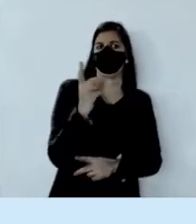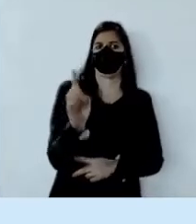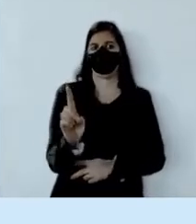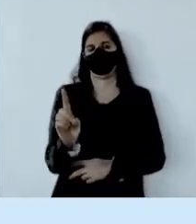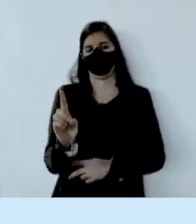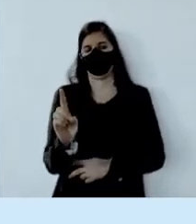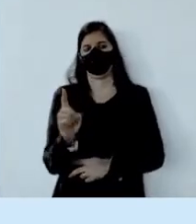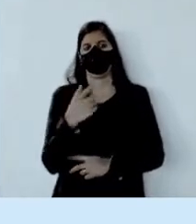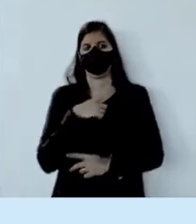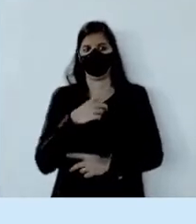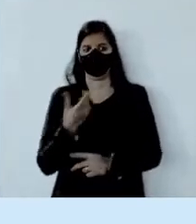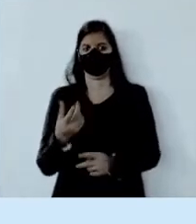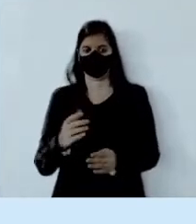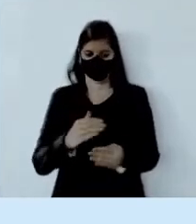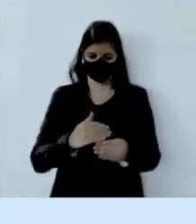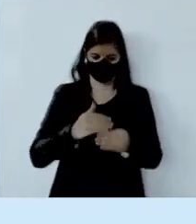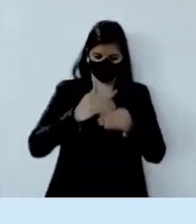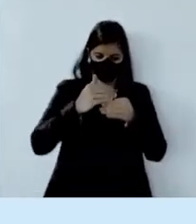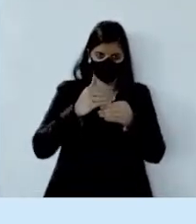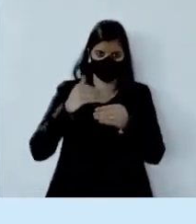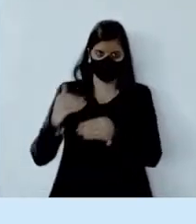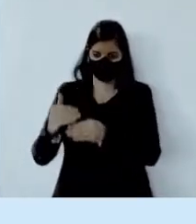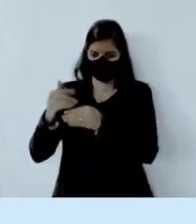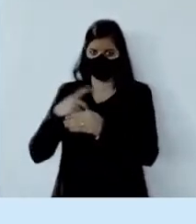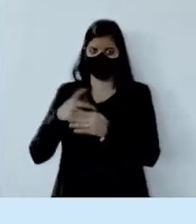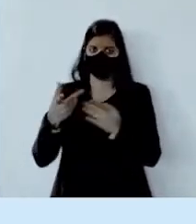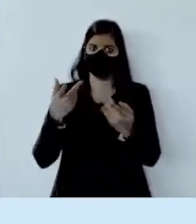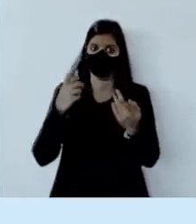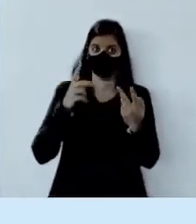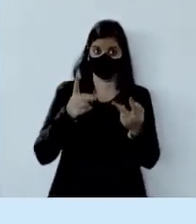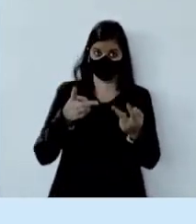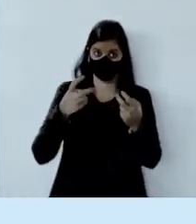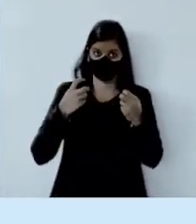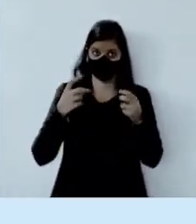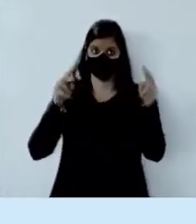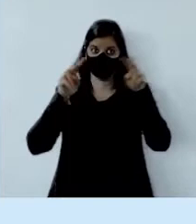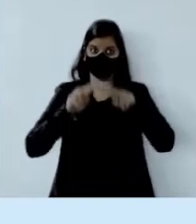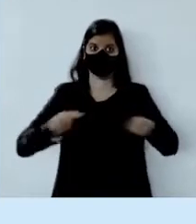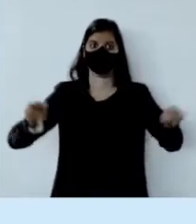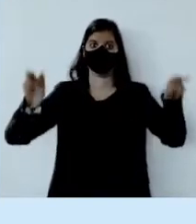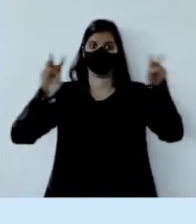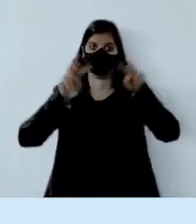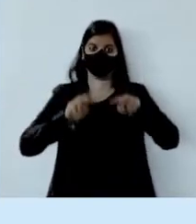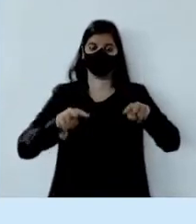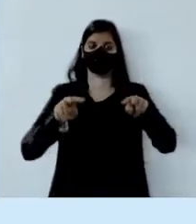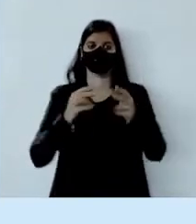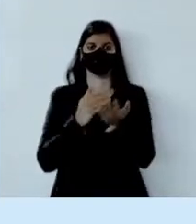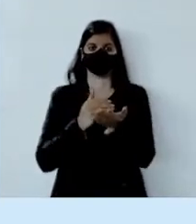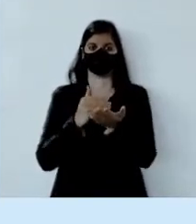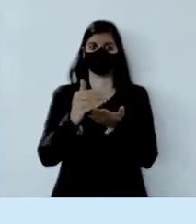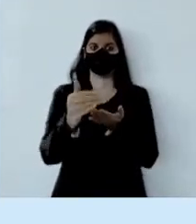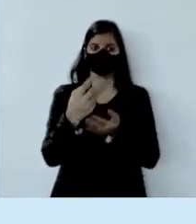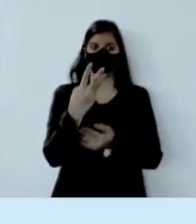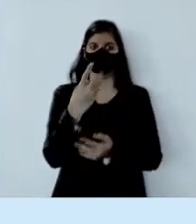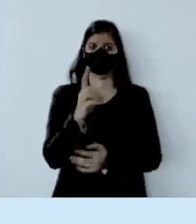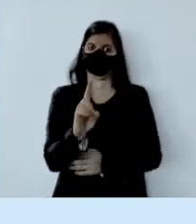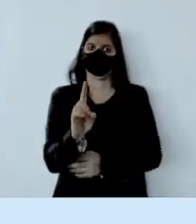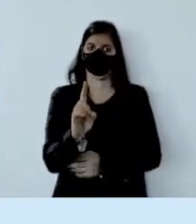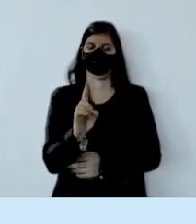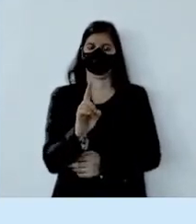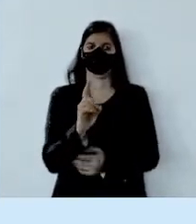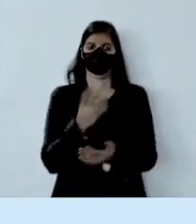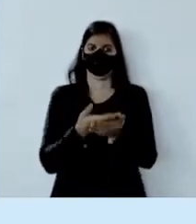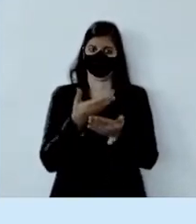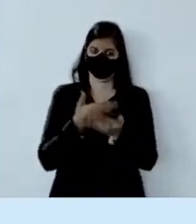os cortes, né, com as elevações. Com a perspectiva, a gente já tem uma visão inicial tridimensional, né, de um